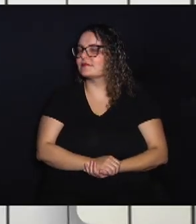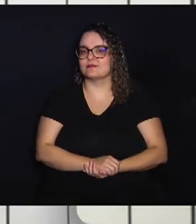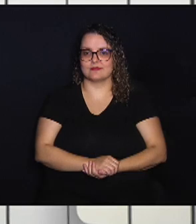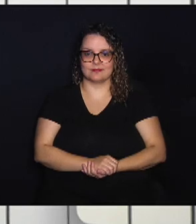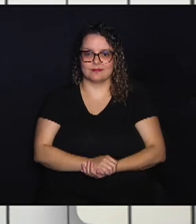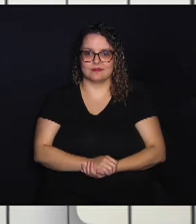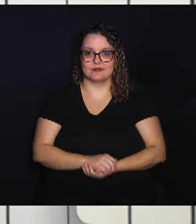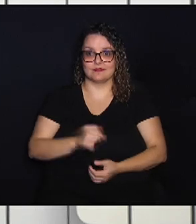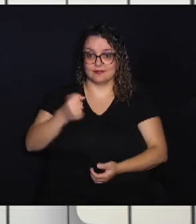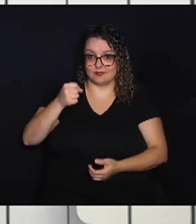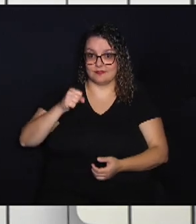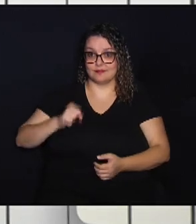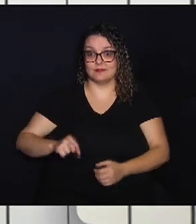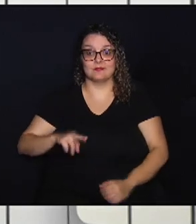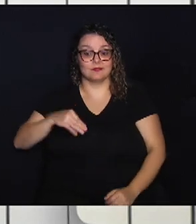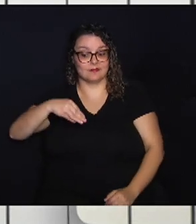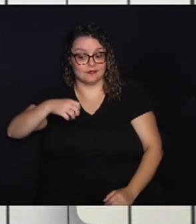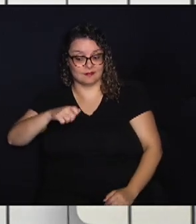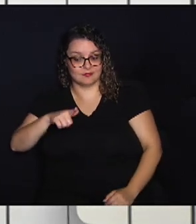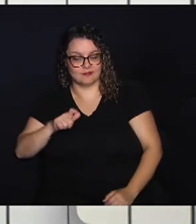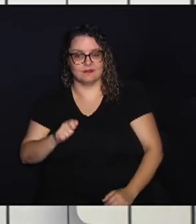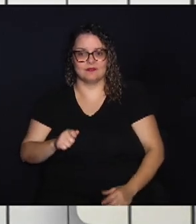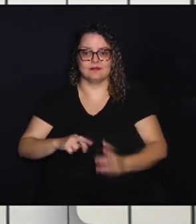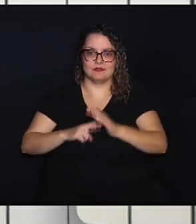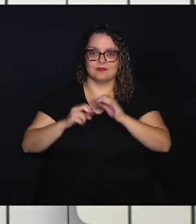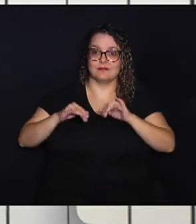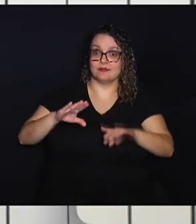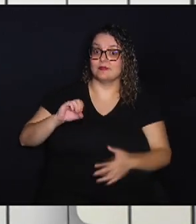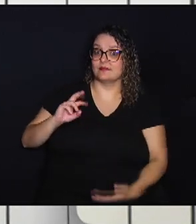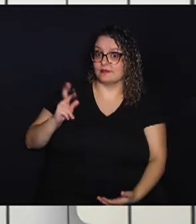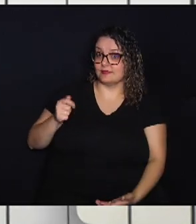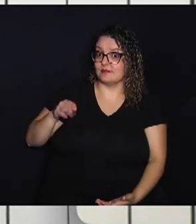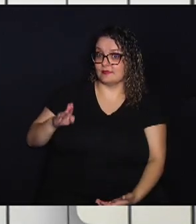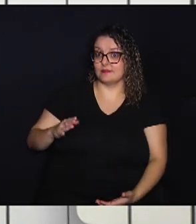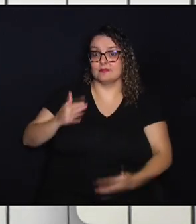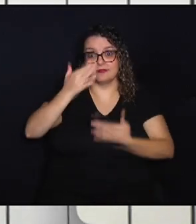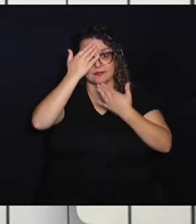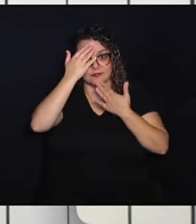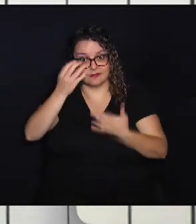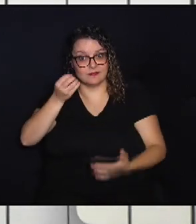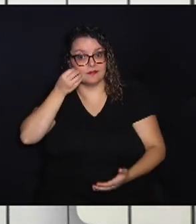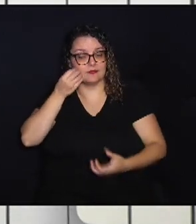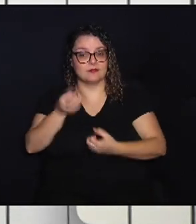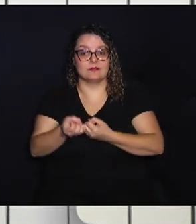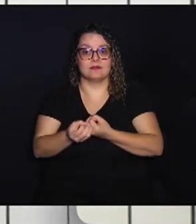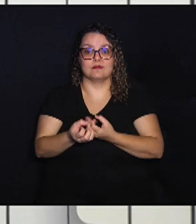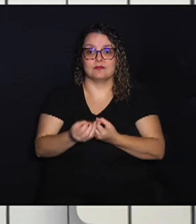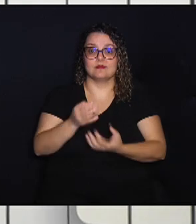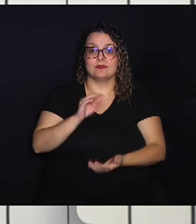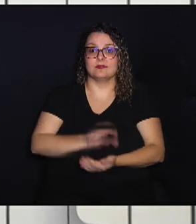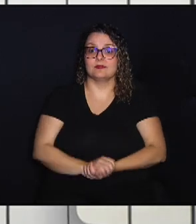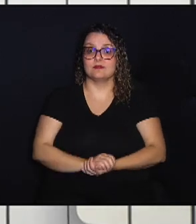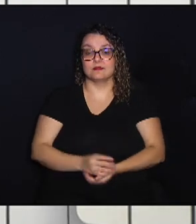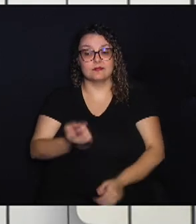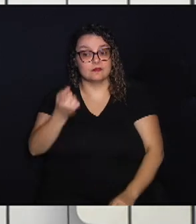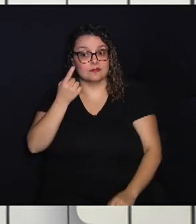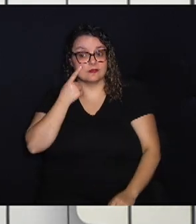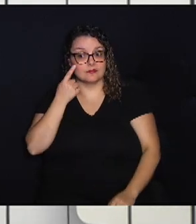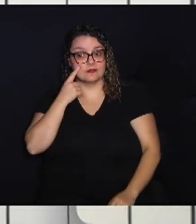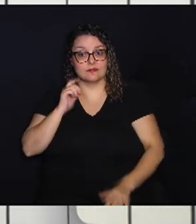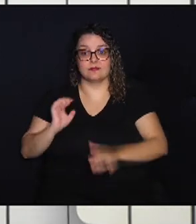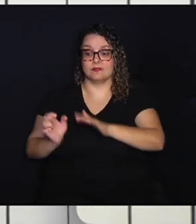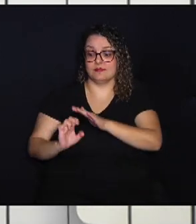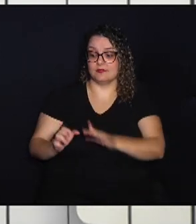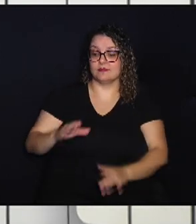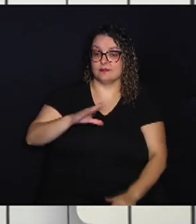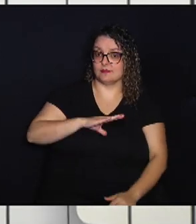8º Mega Feirão, então, da Coab Campinas. Muito obrigado, André Aranha, pelas informações. E olha só, a Empresa Municipal